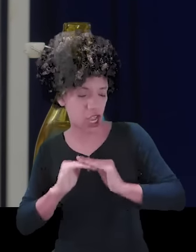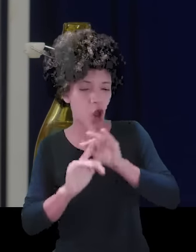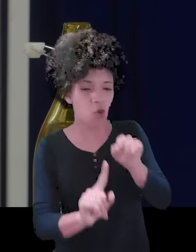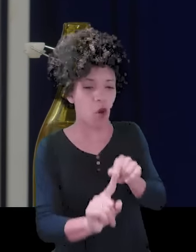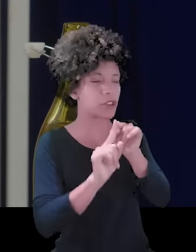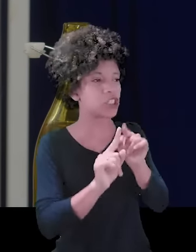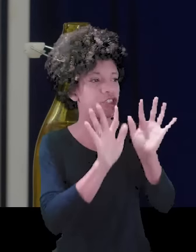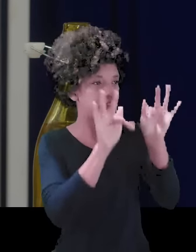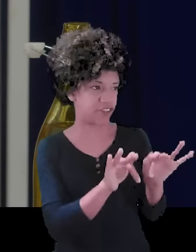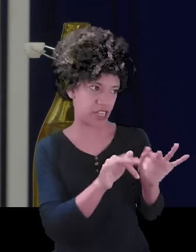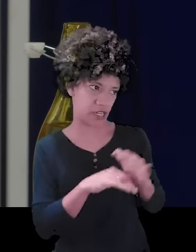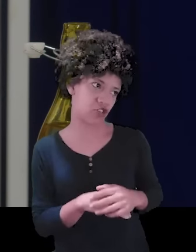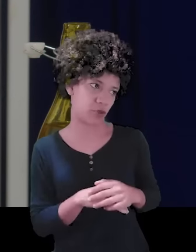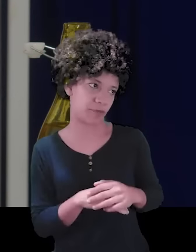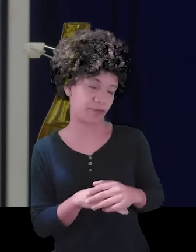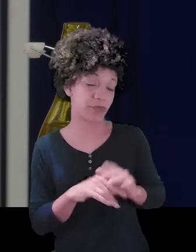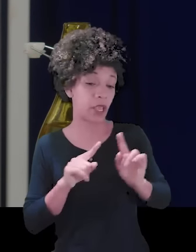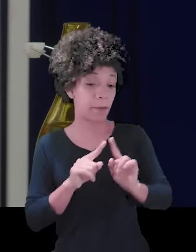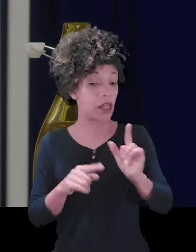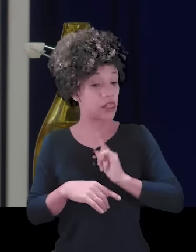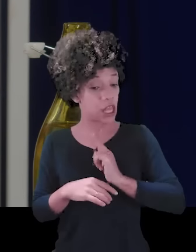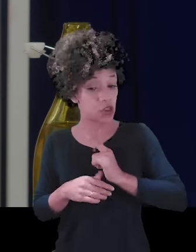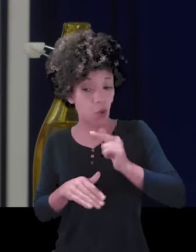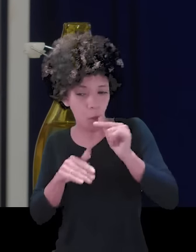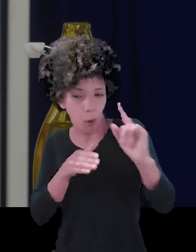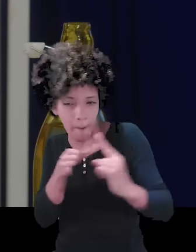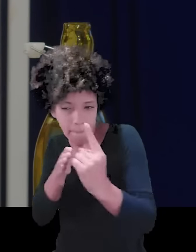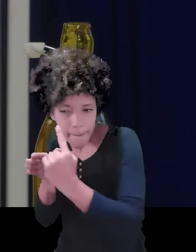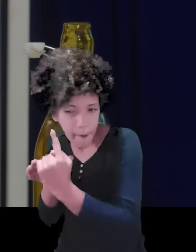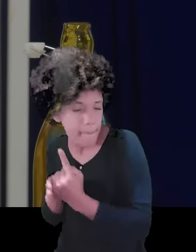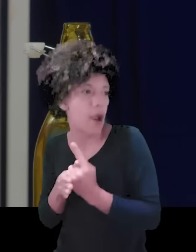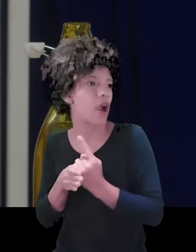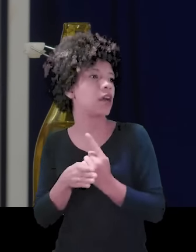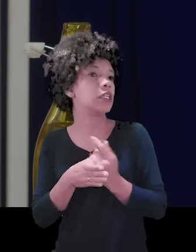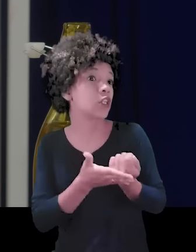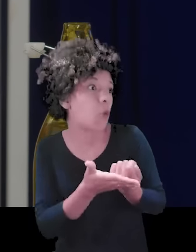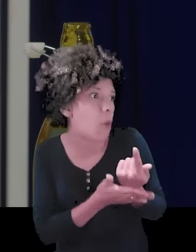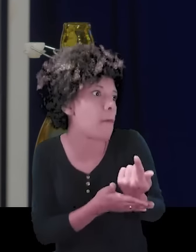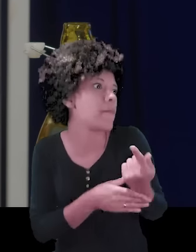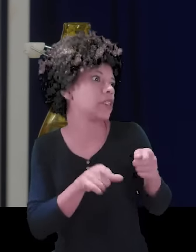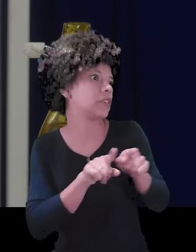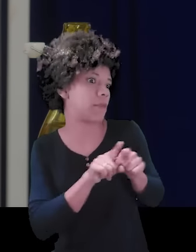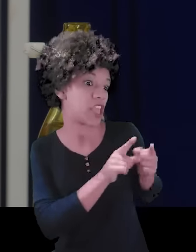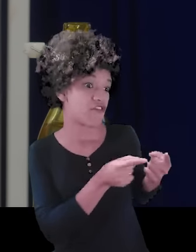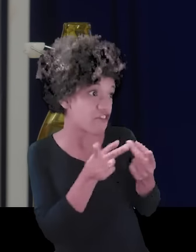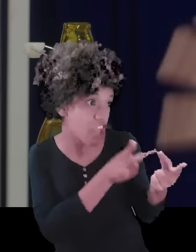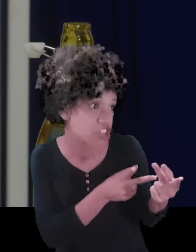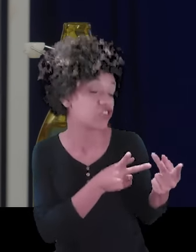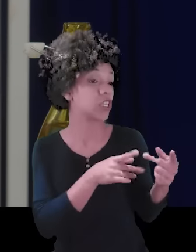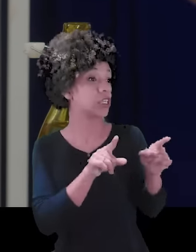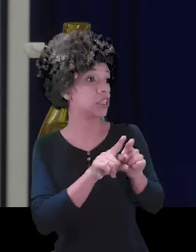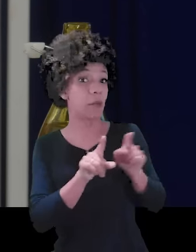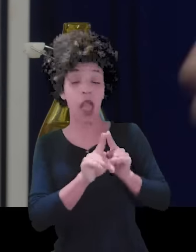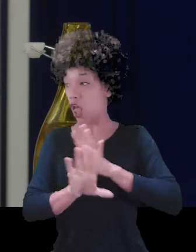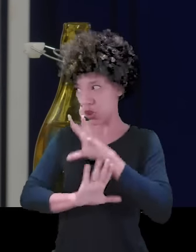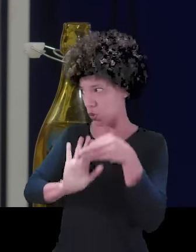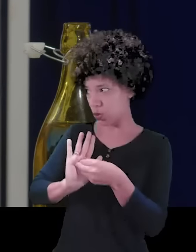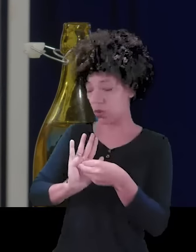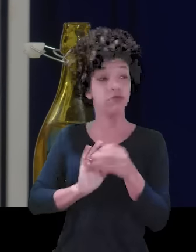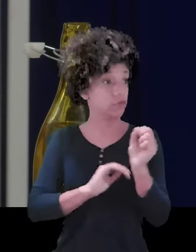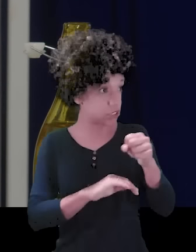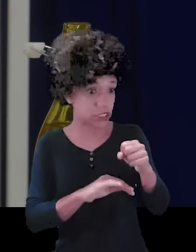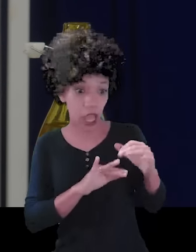meio e uma finalidade Essas são pode ser desde o aliciamento a pessoa que compra pessoa que recruta o aliciador de tudo